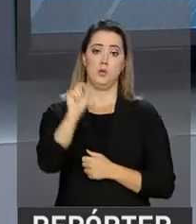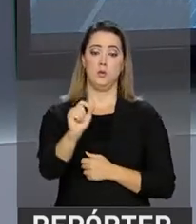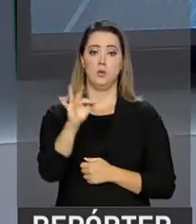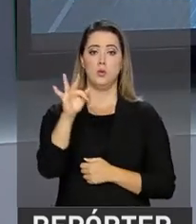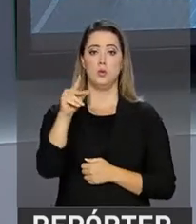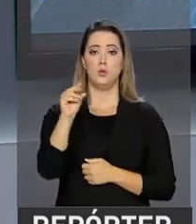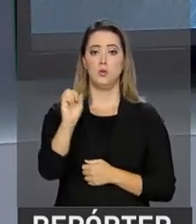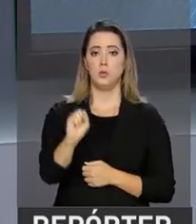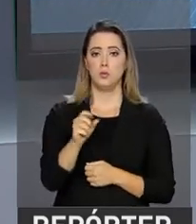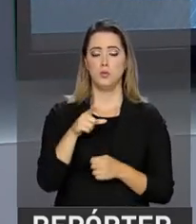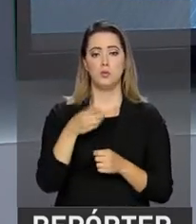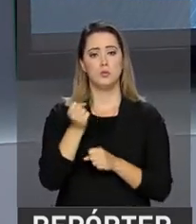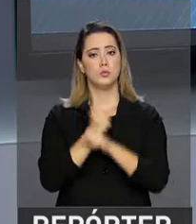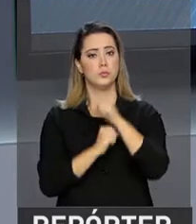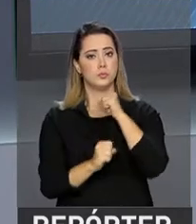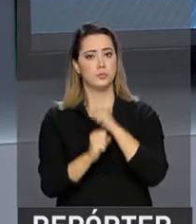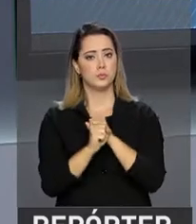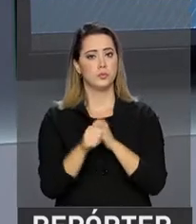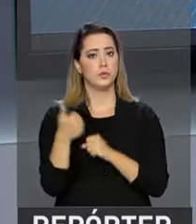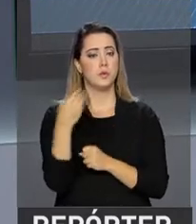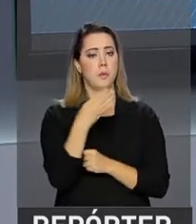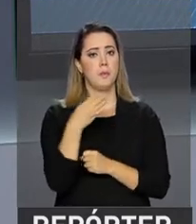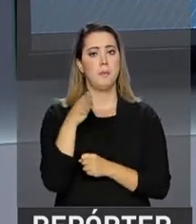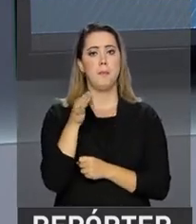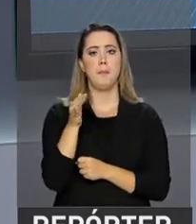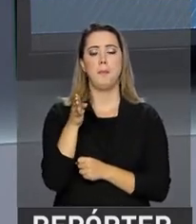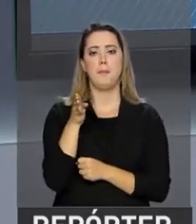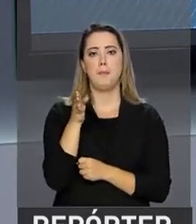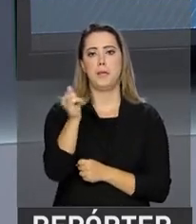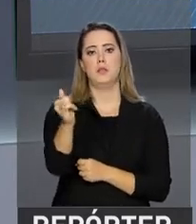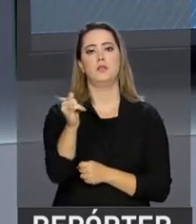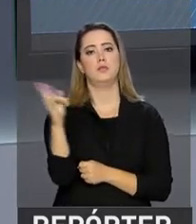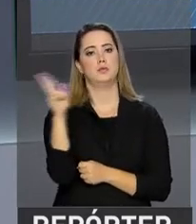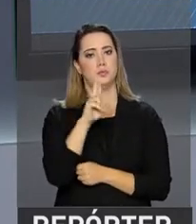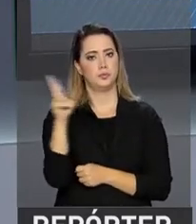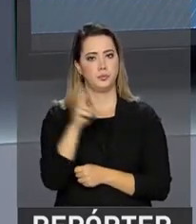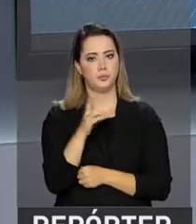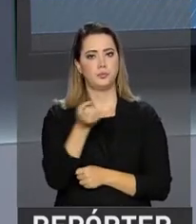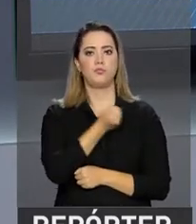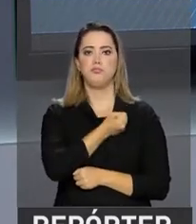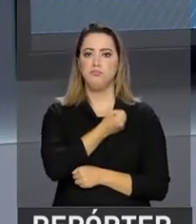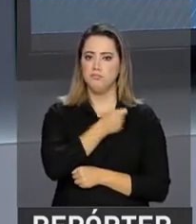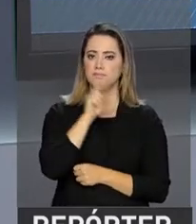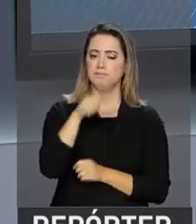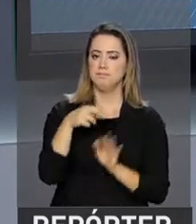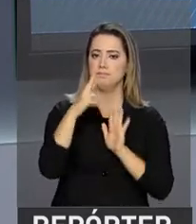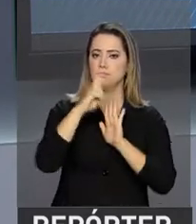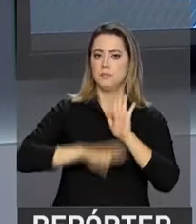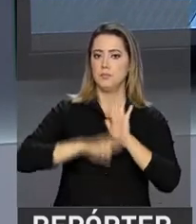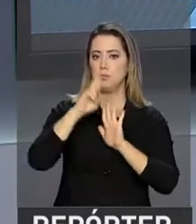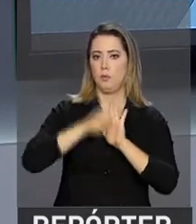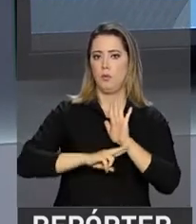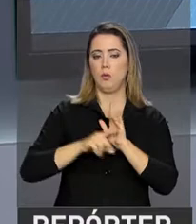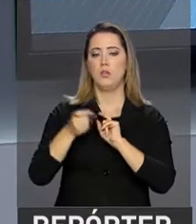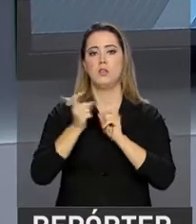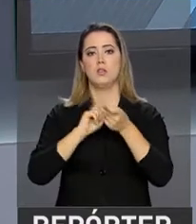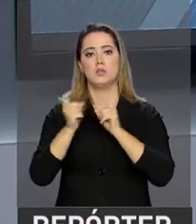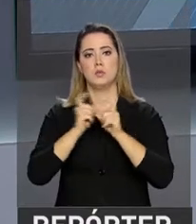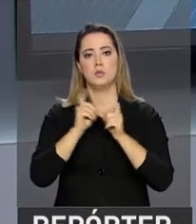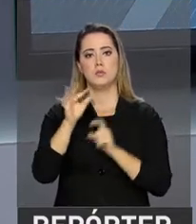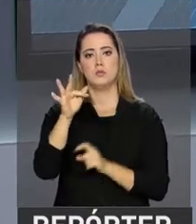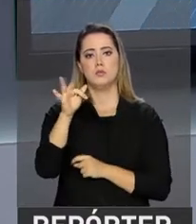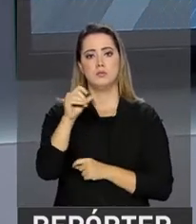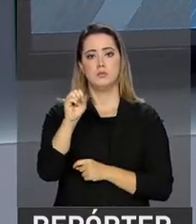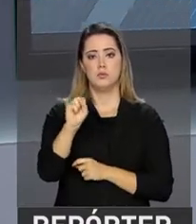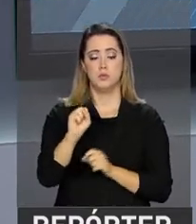do Tempo de Serviço no ano passado foi de 14 bilhões e meio de reais. Os dados estão no relatório de gestão do